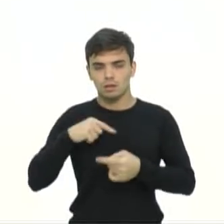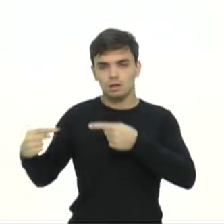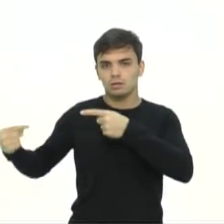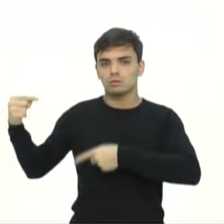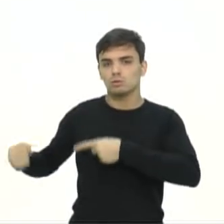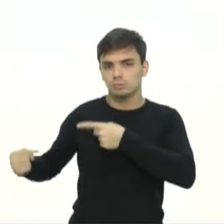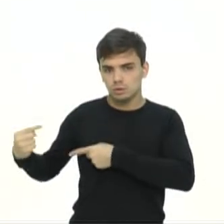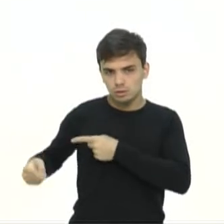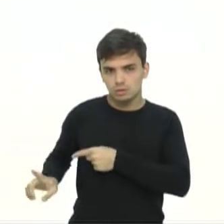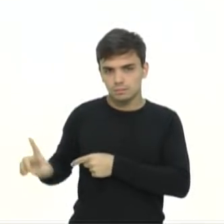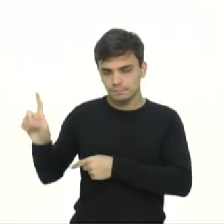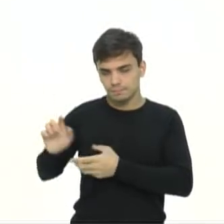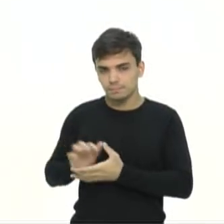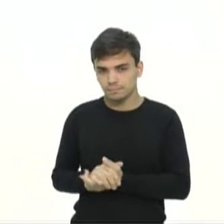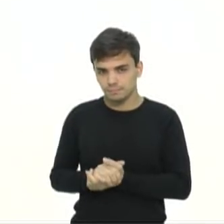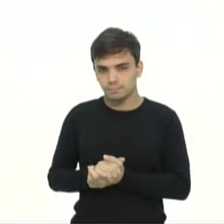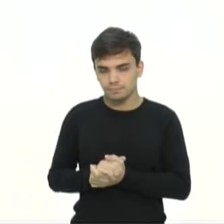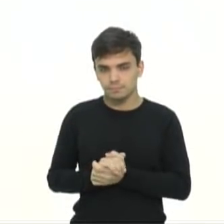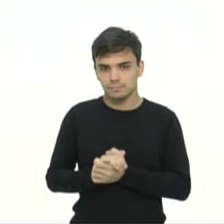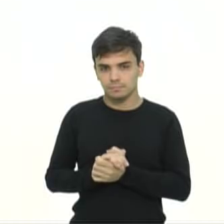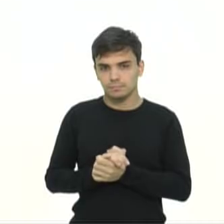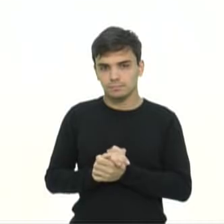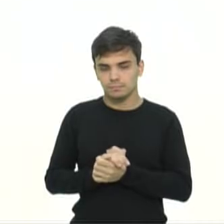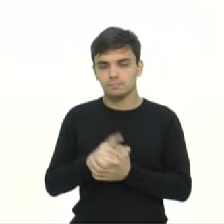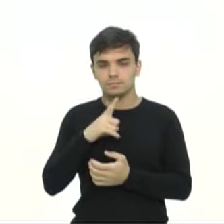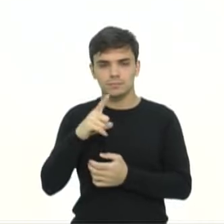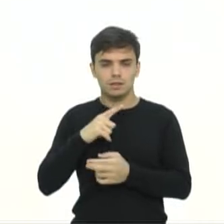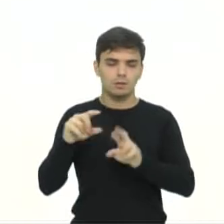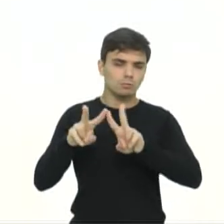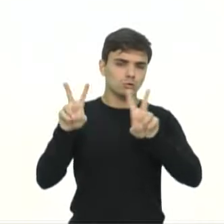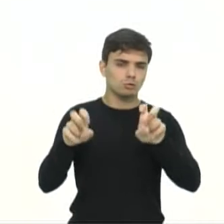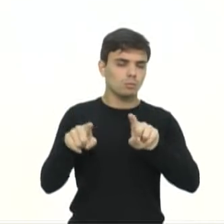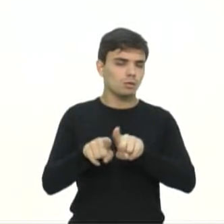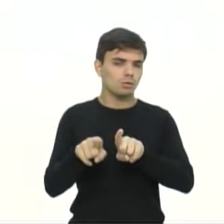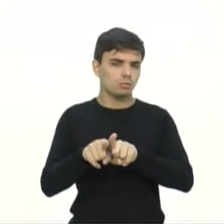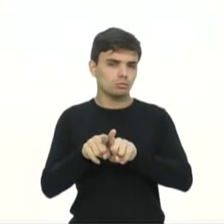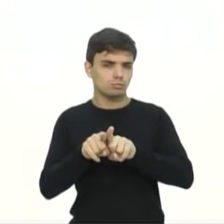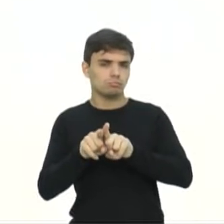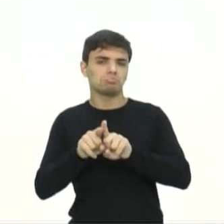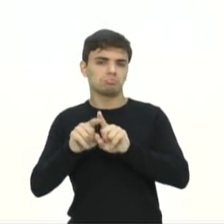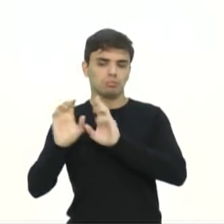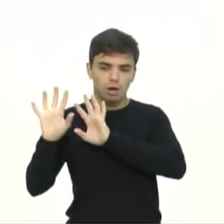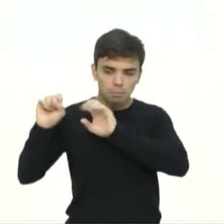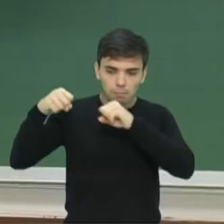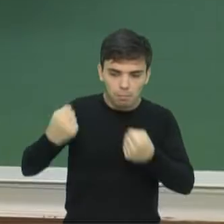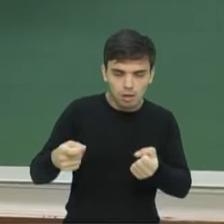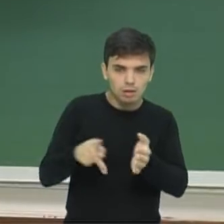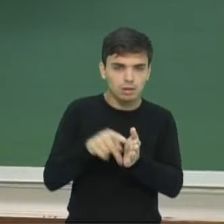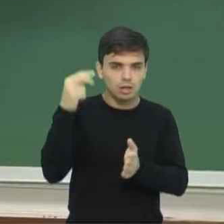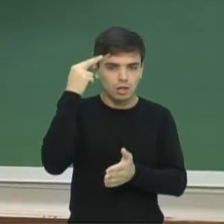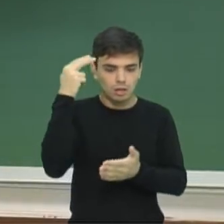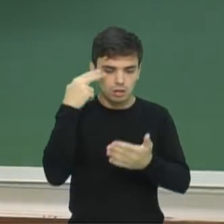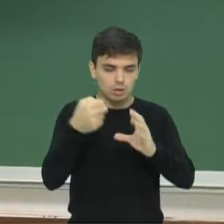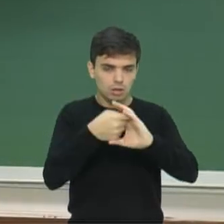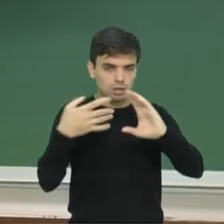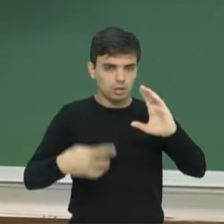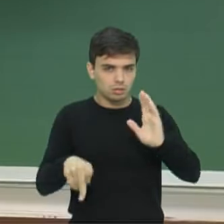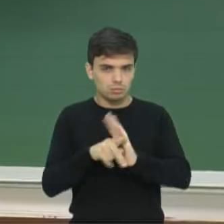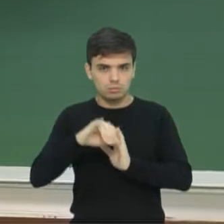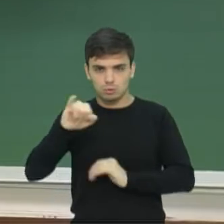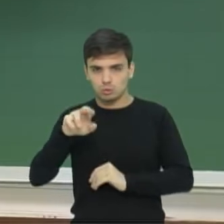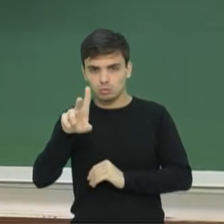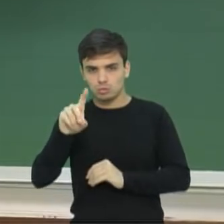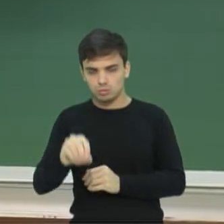né? Através das animações, 2 animações que retratam alguns golpes característicos bastante comuns ao judô, né? Então, as